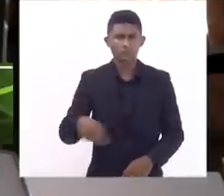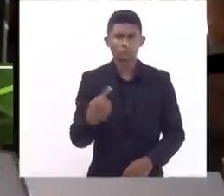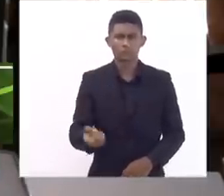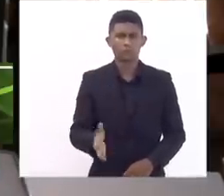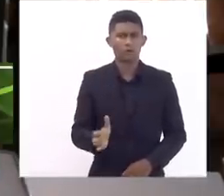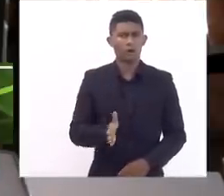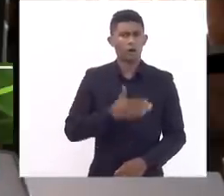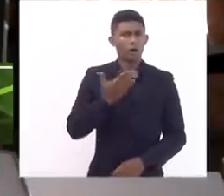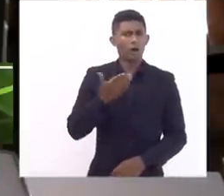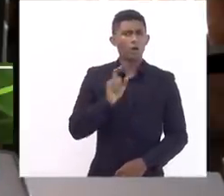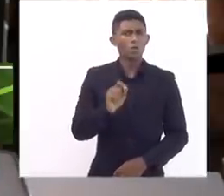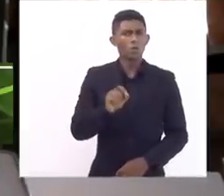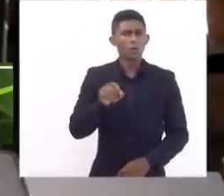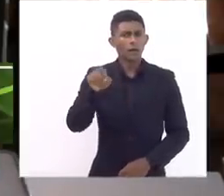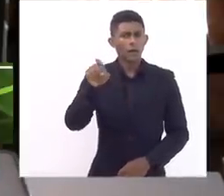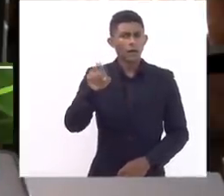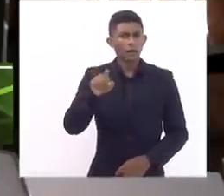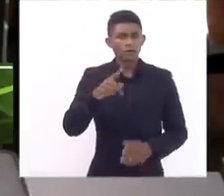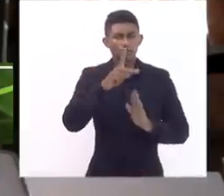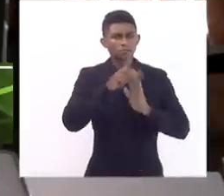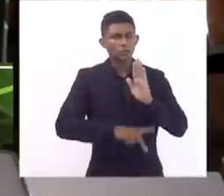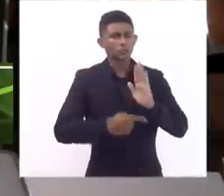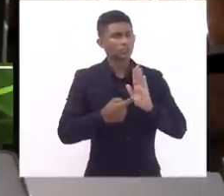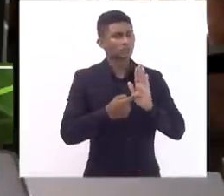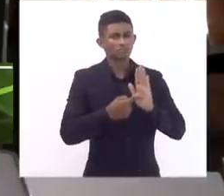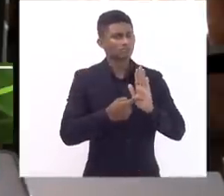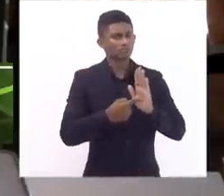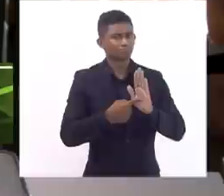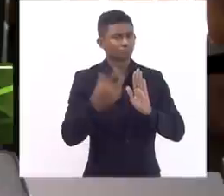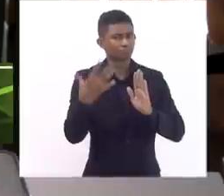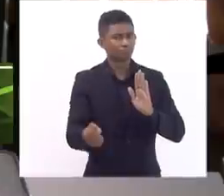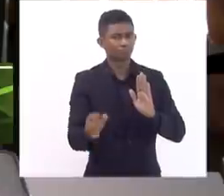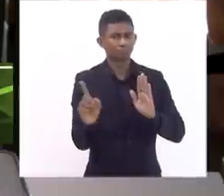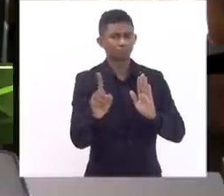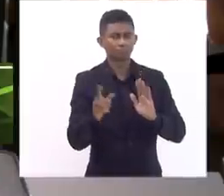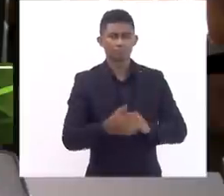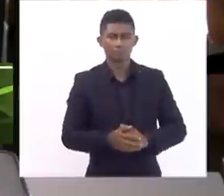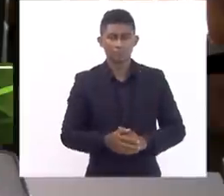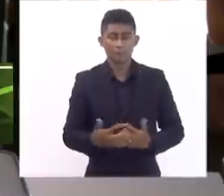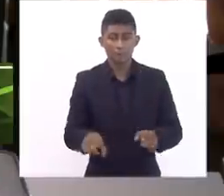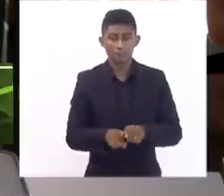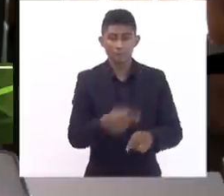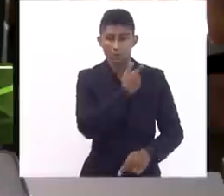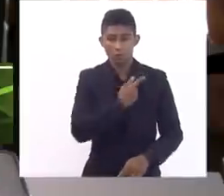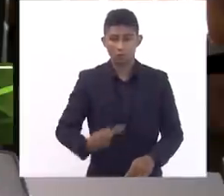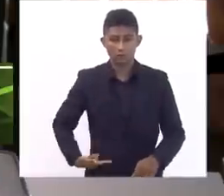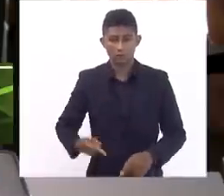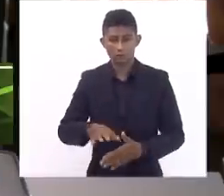vetou o projeto. E o líder do governo